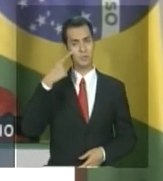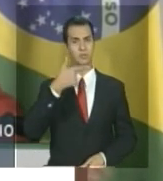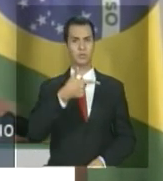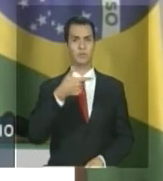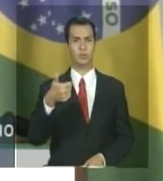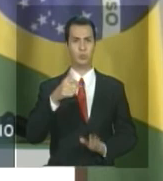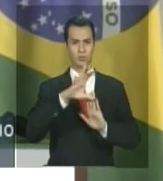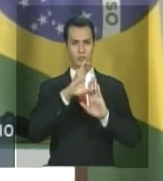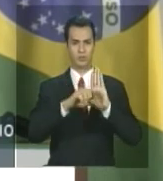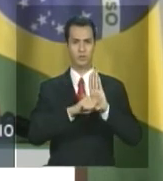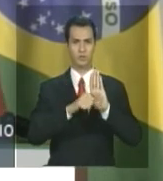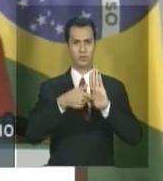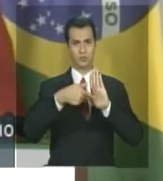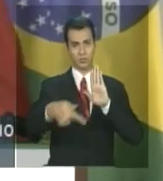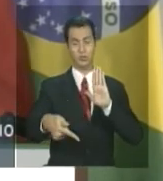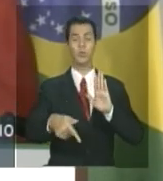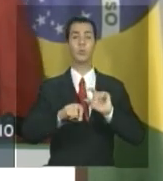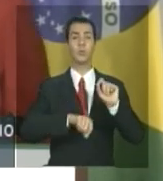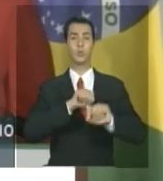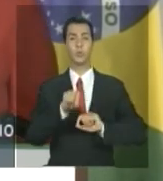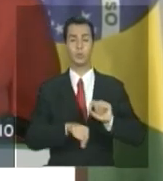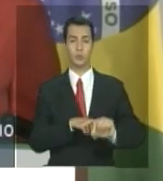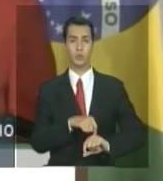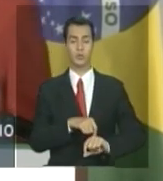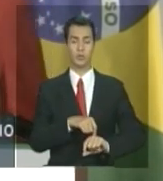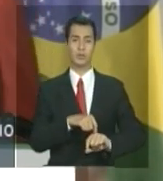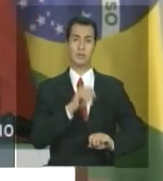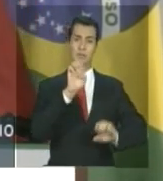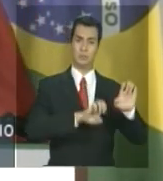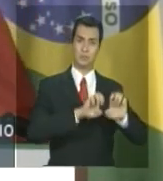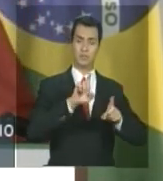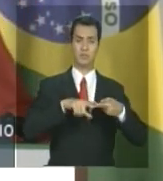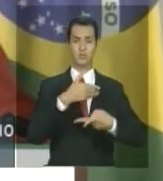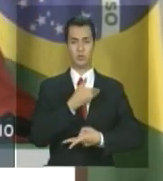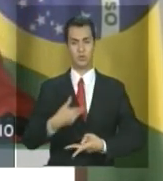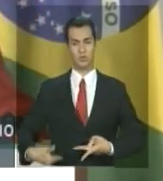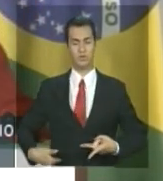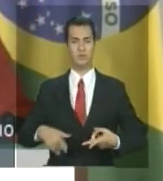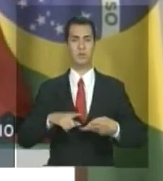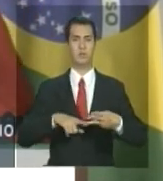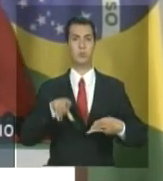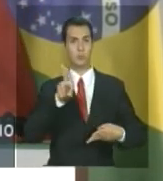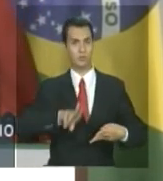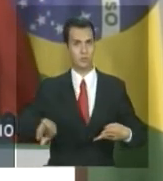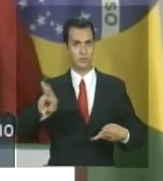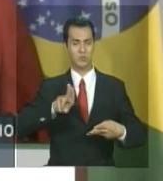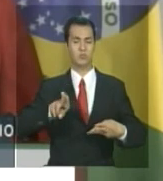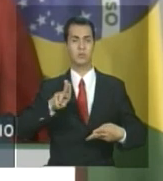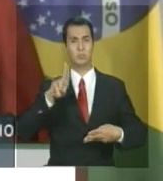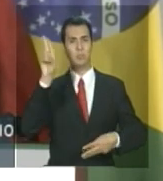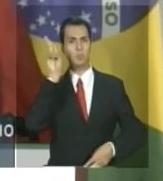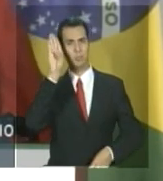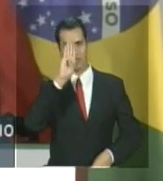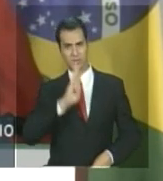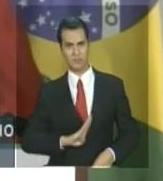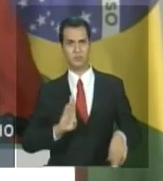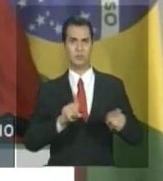certeza, empresários, acadêmicos e governos dos Estados Unidos e do